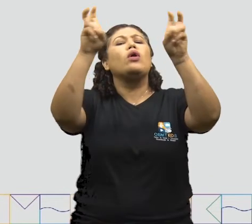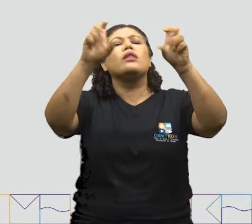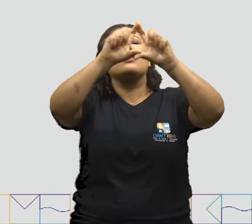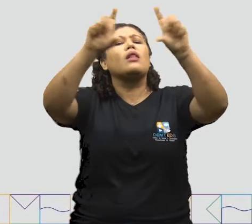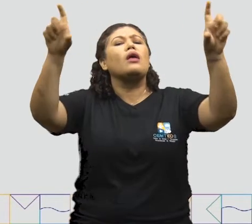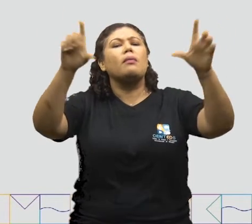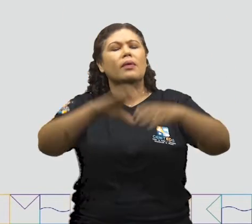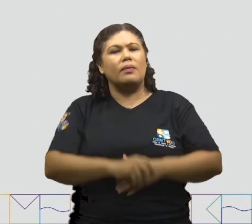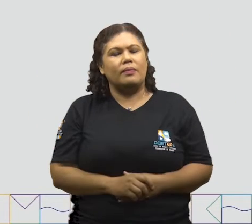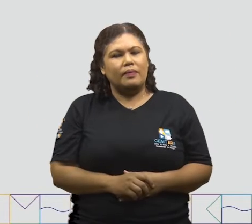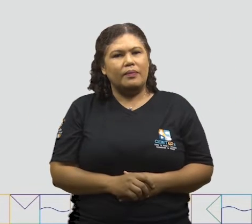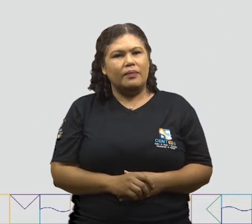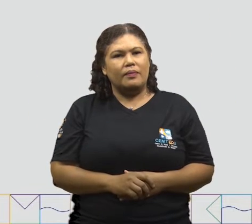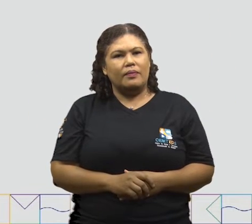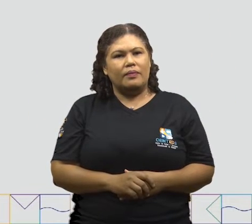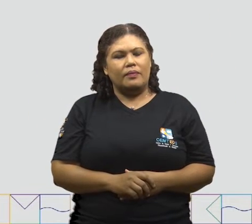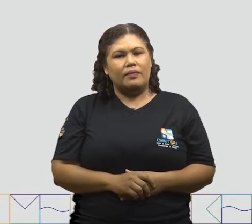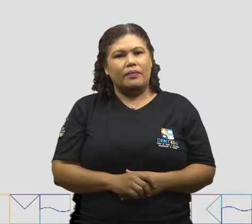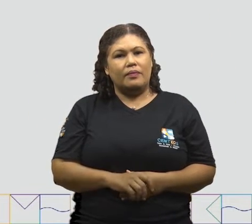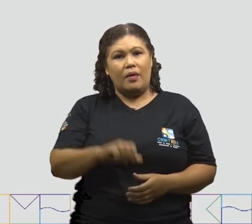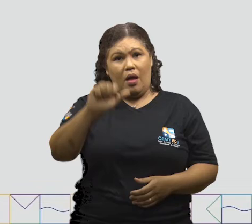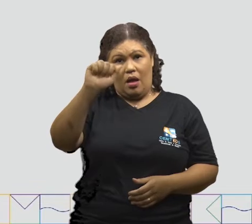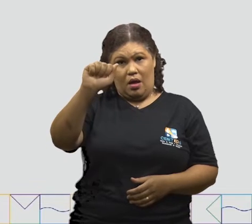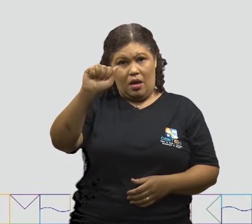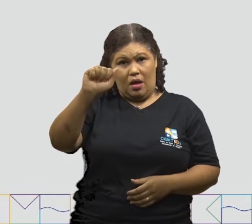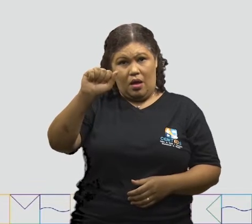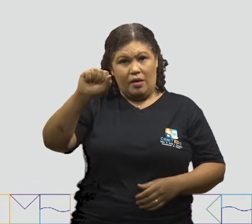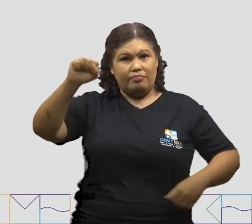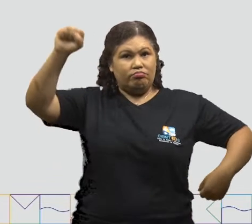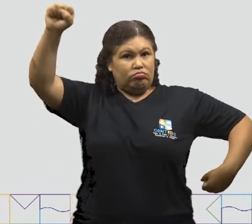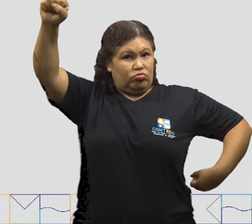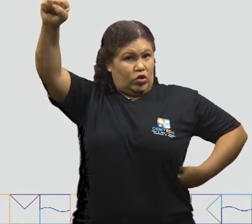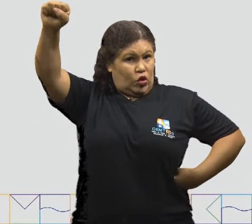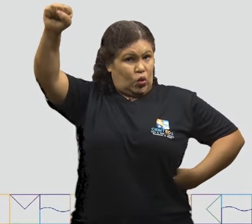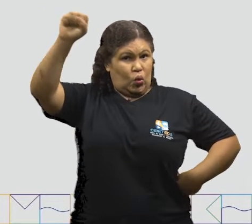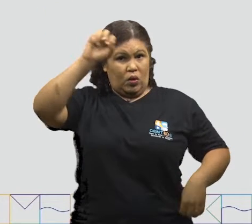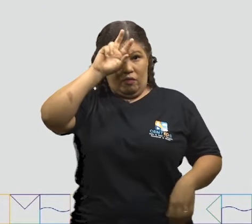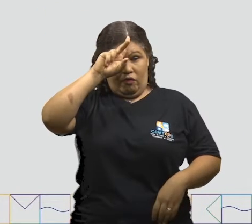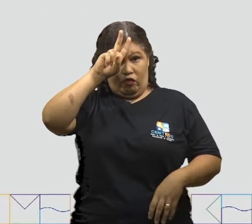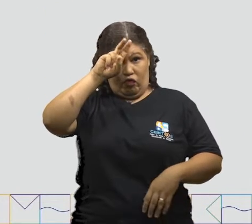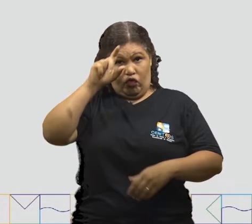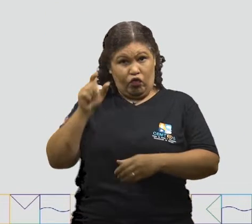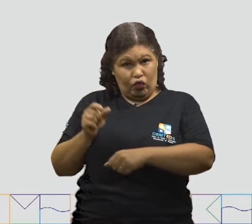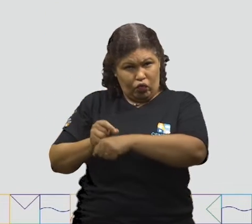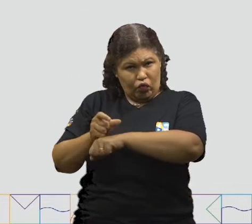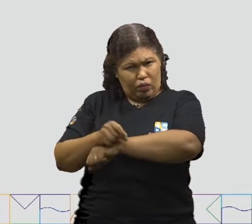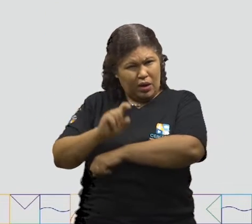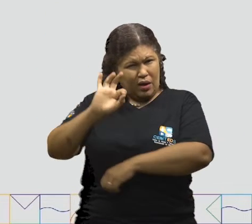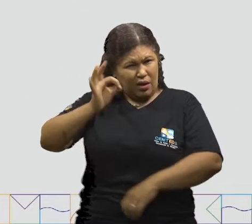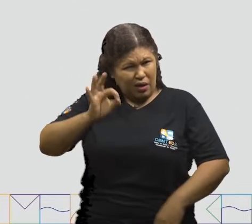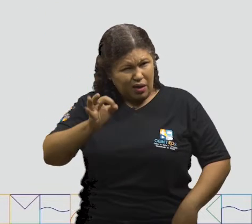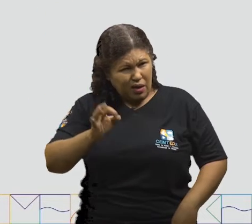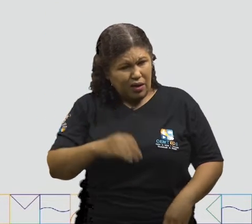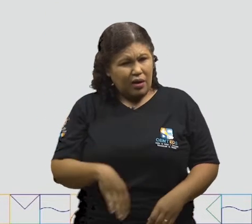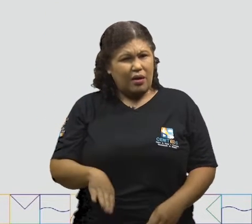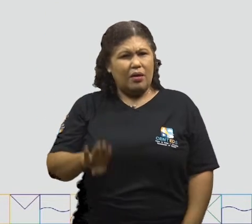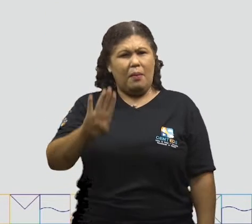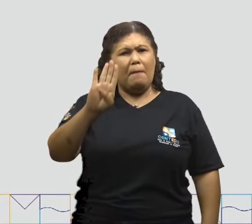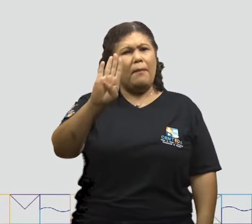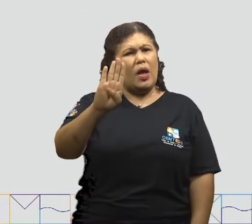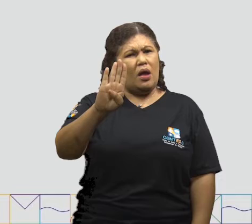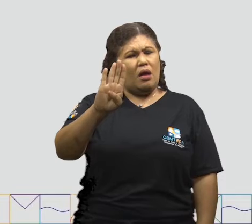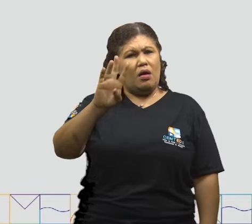dele? Letrinha A. As super-heroínas da Terra, será que é este? Letrinha